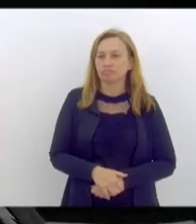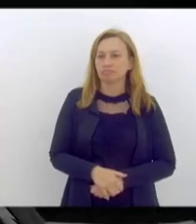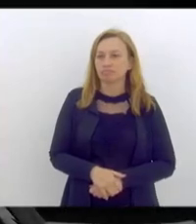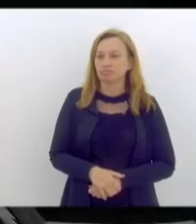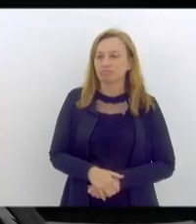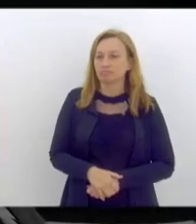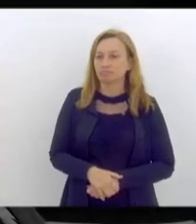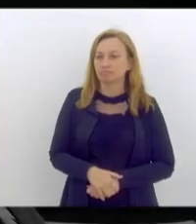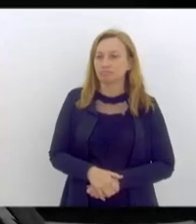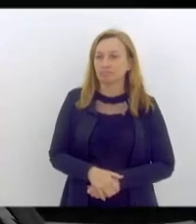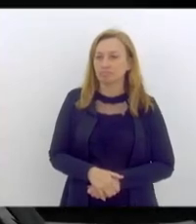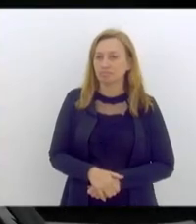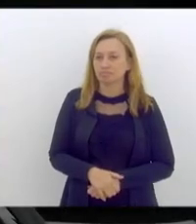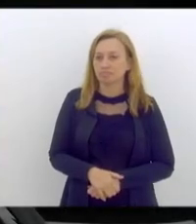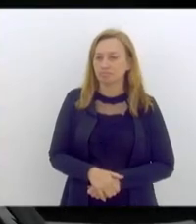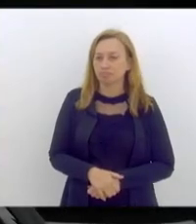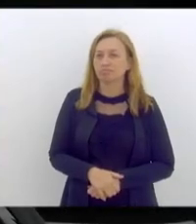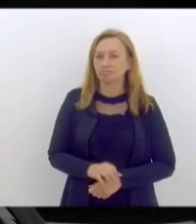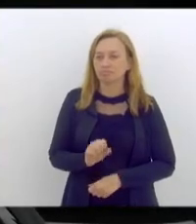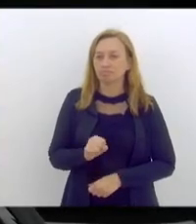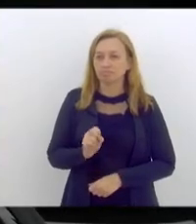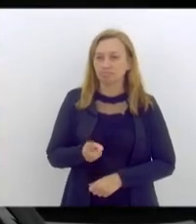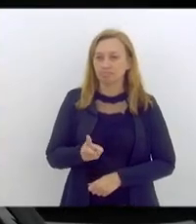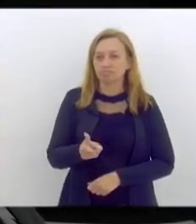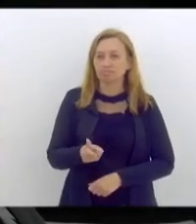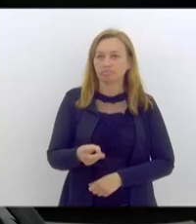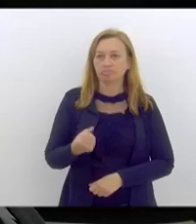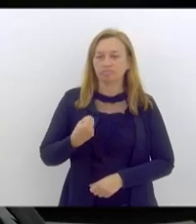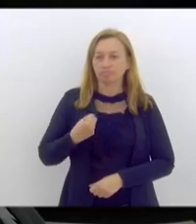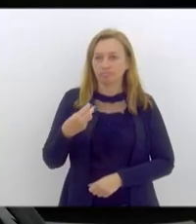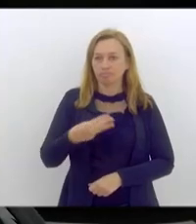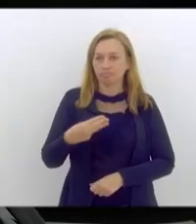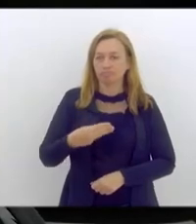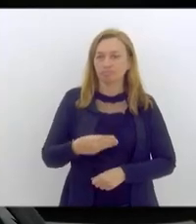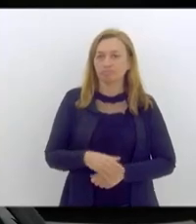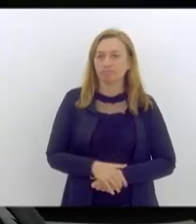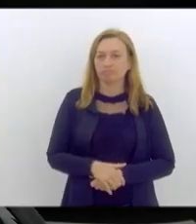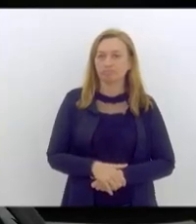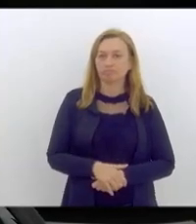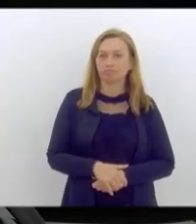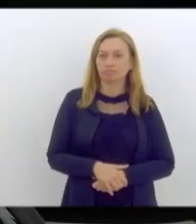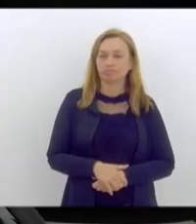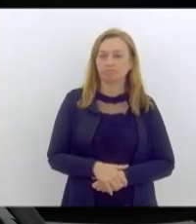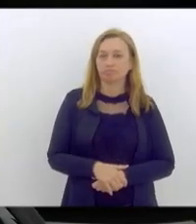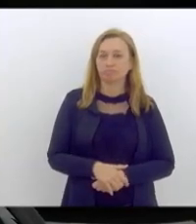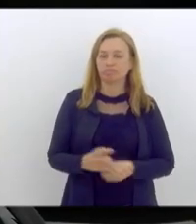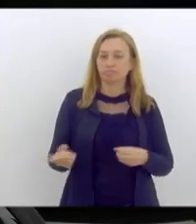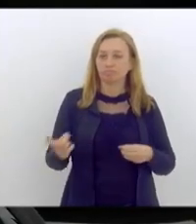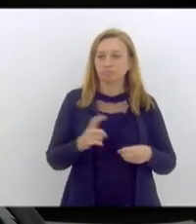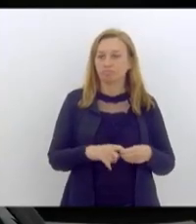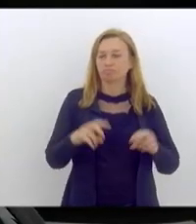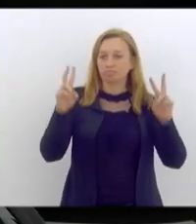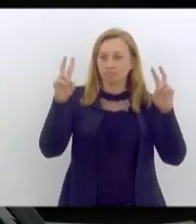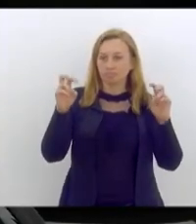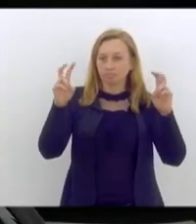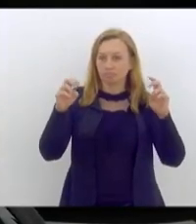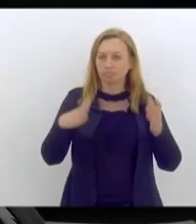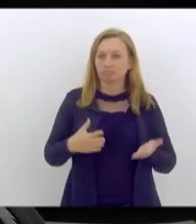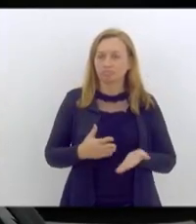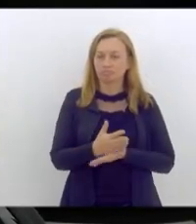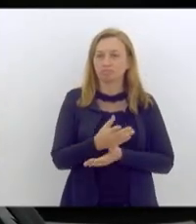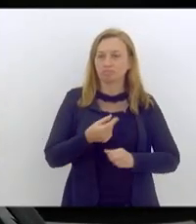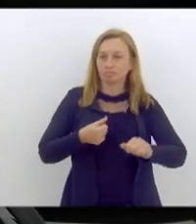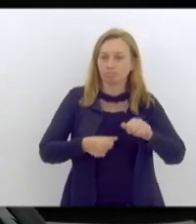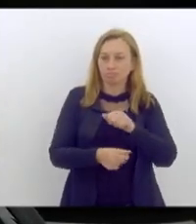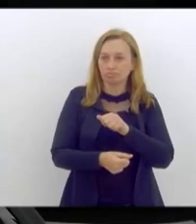podemos perceber sim agora vamos para três isso aqui voltamos a questão da aprovação dos